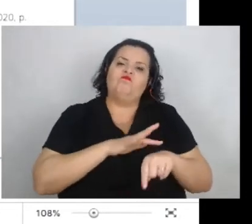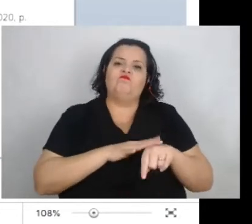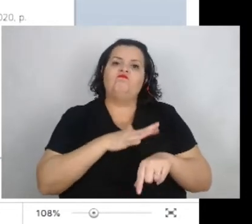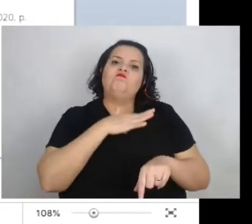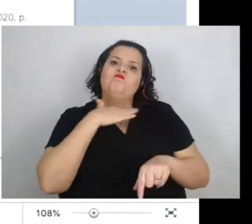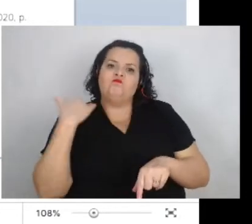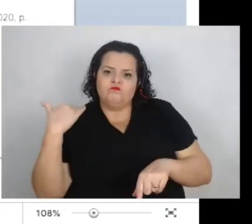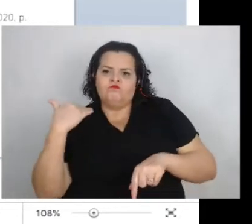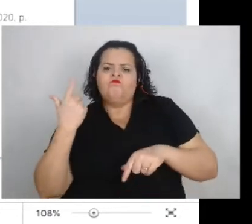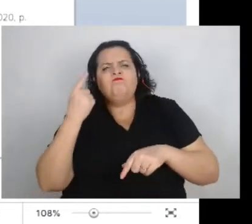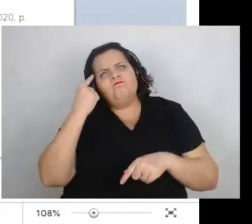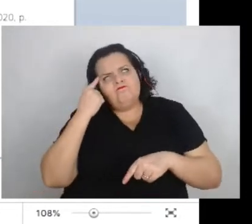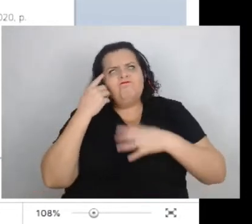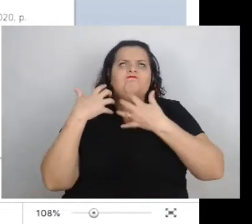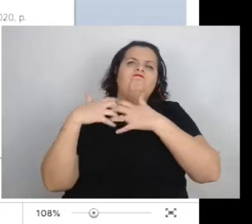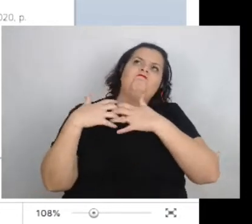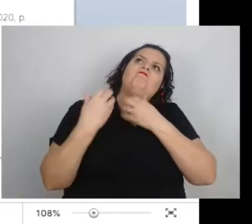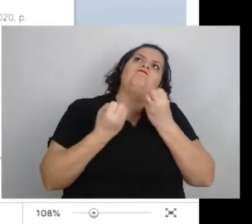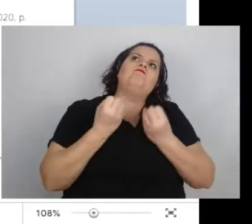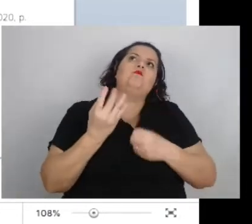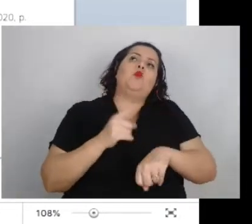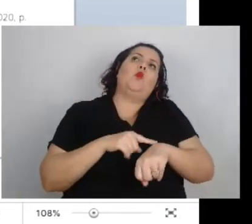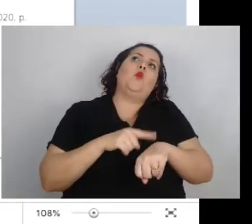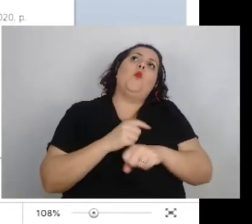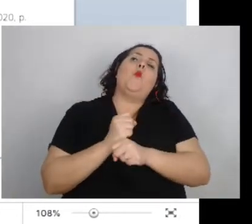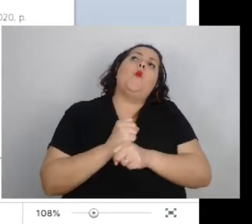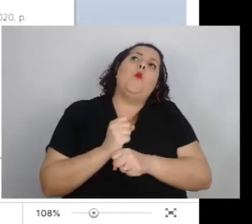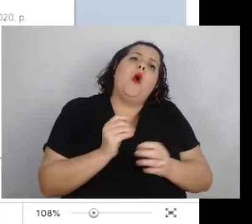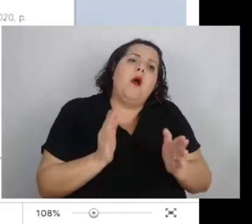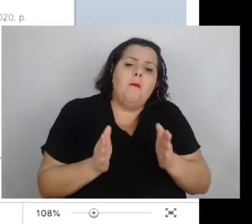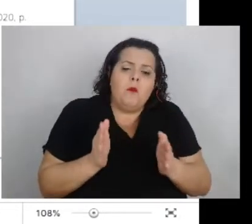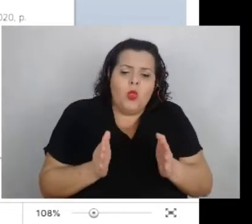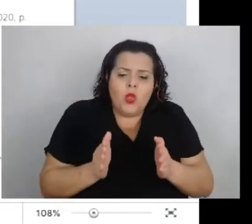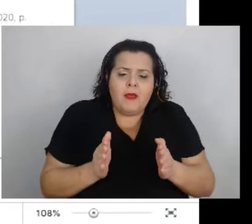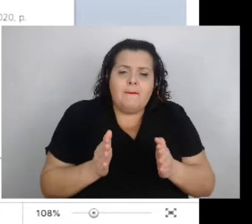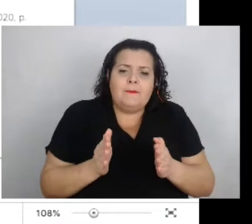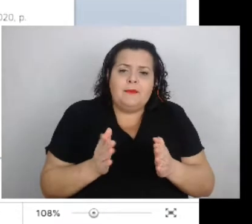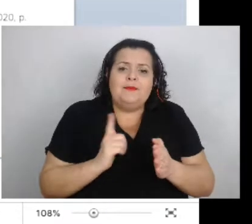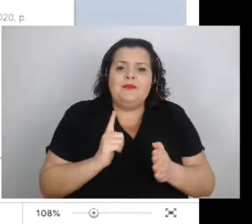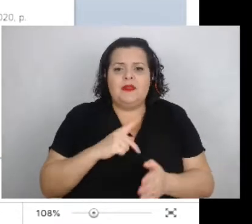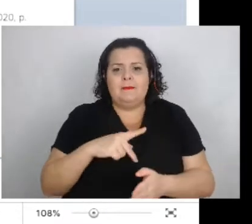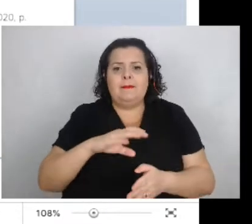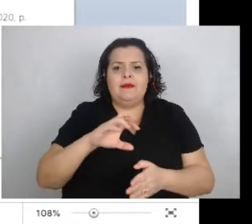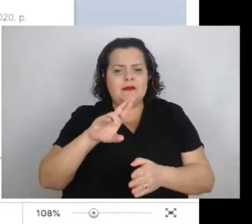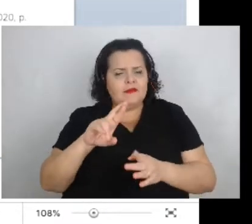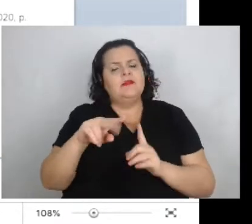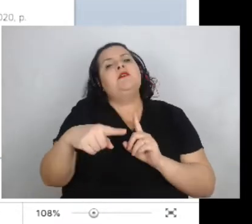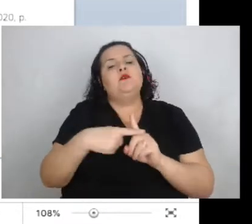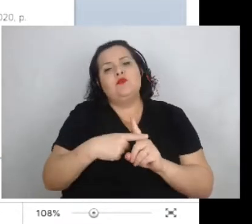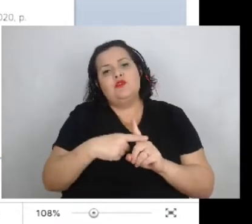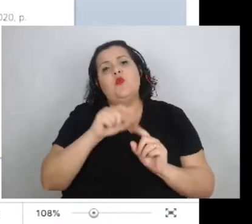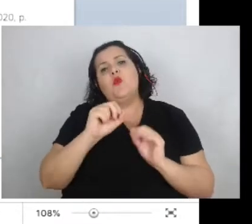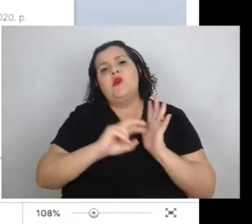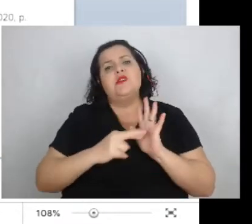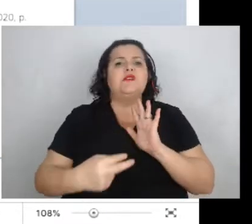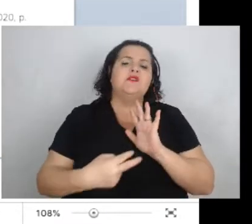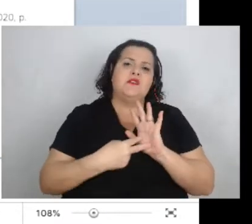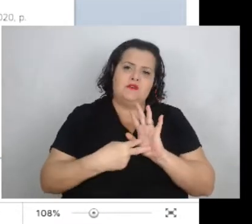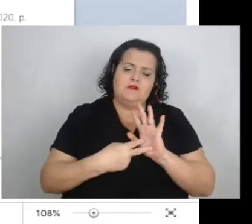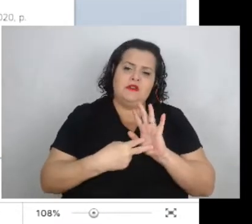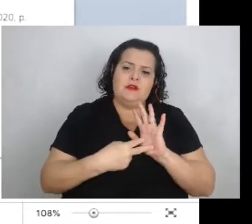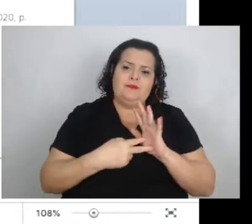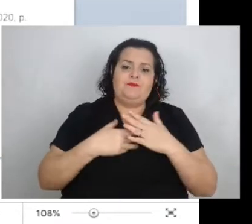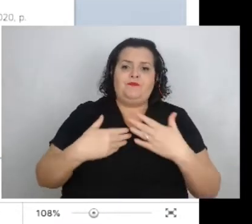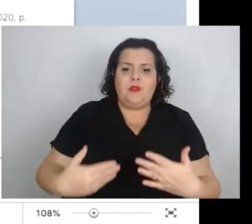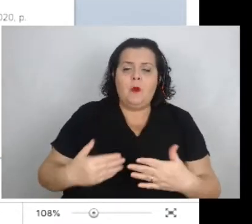tempo esses pacientes ficam com PCR positivo, qual o significado disso, né? Esse é um